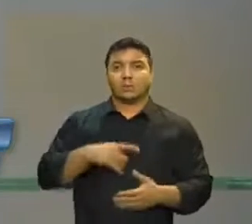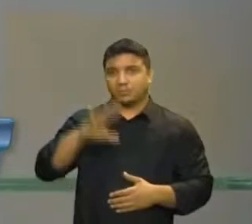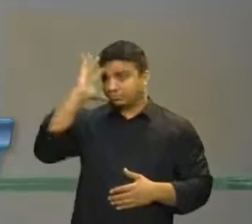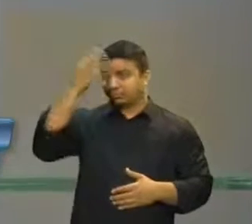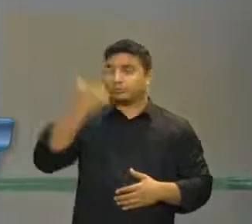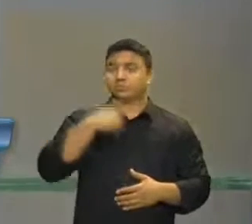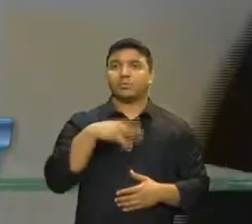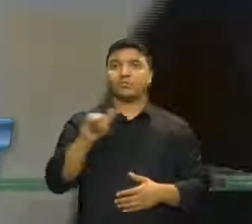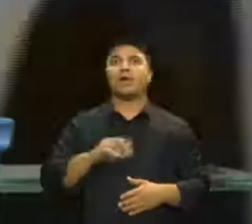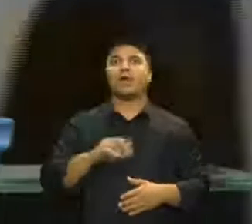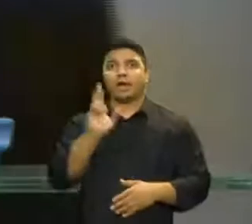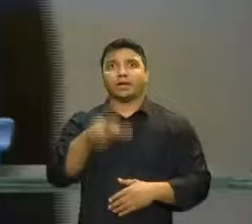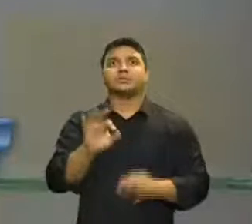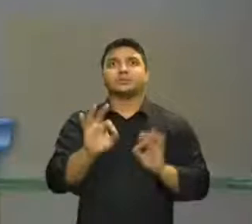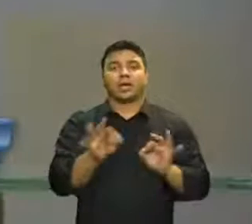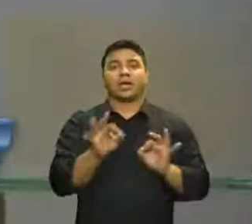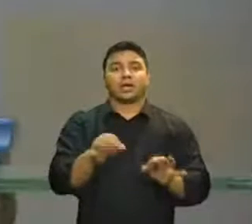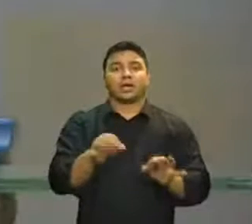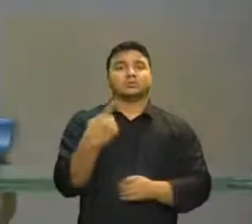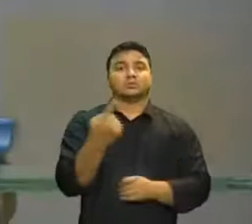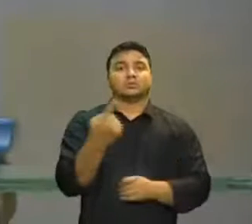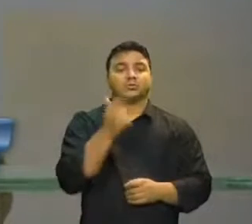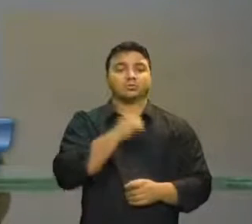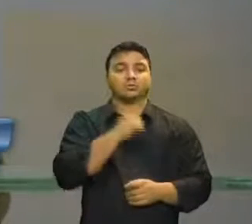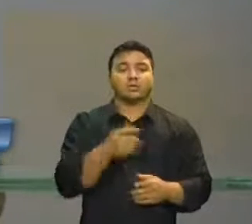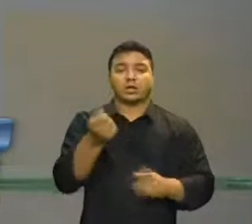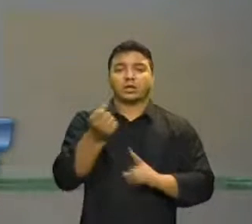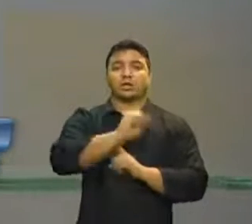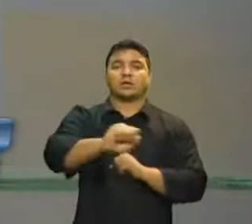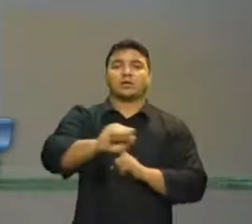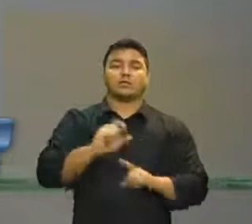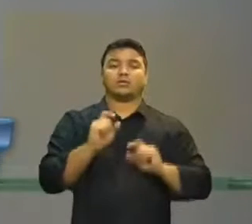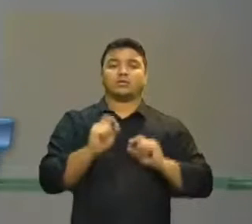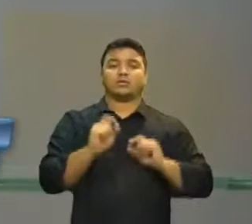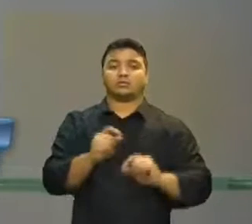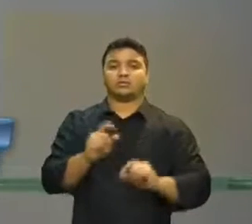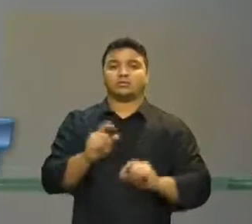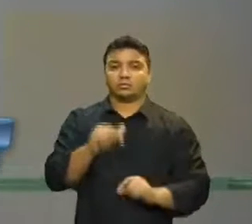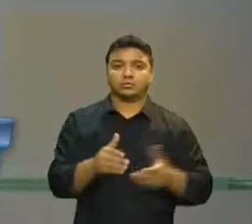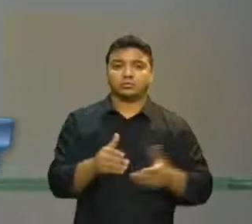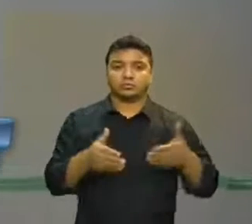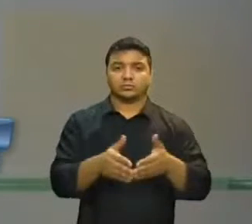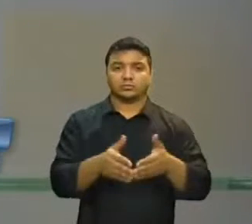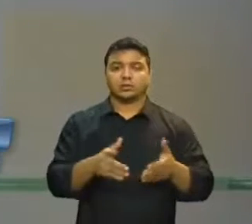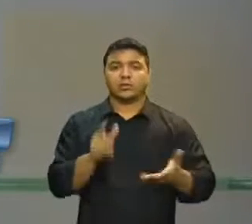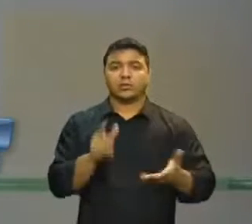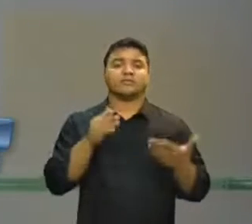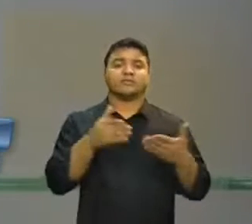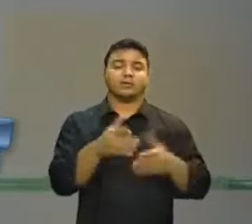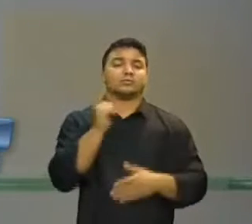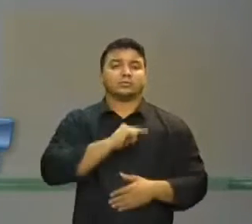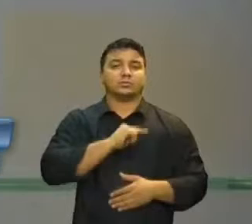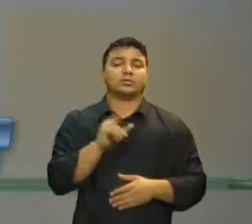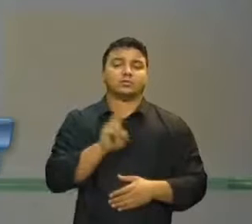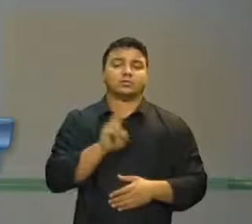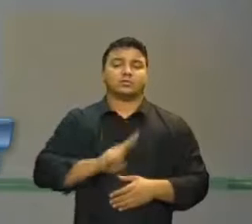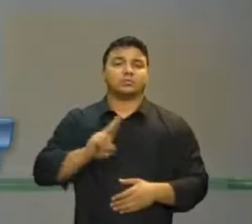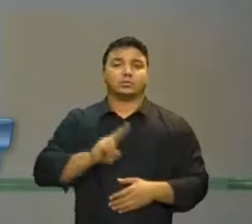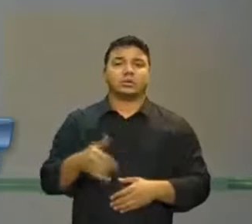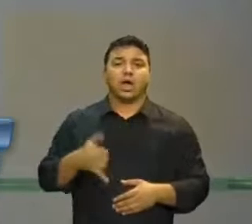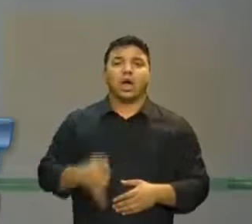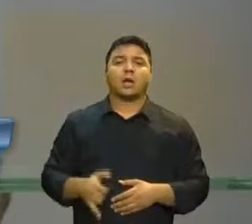razão para nós que defendemos esse lema, defendemos essa